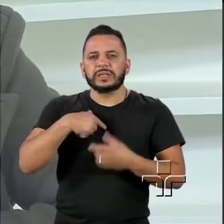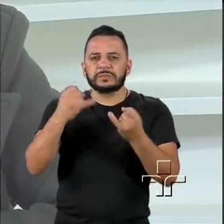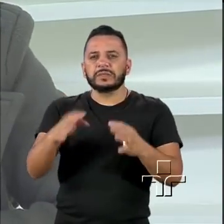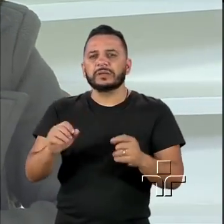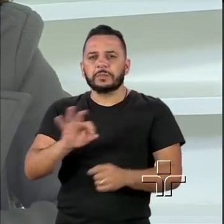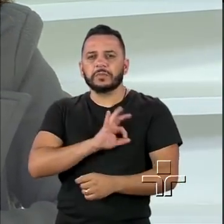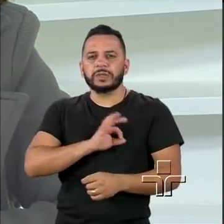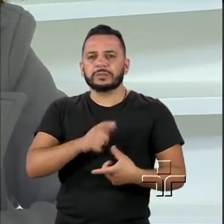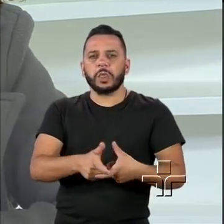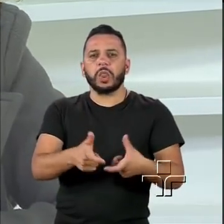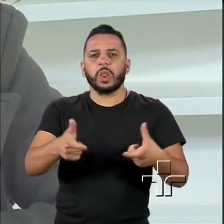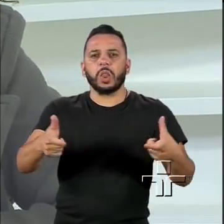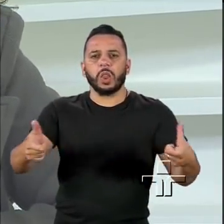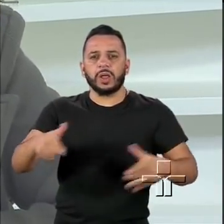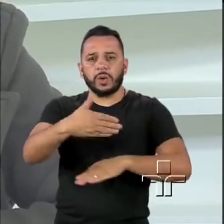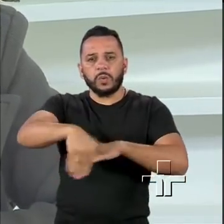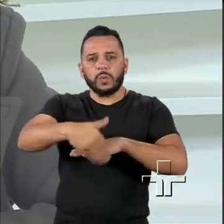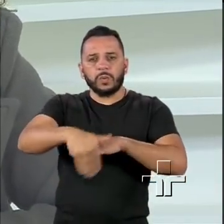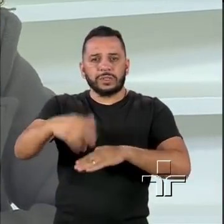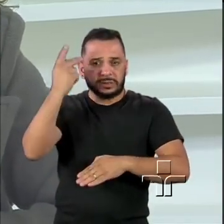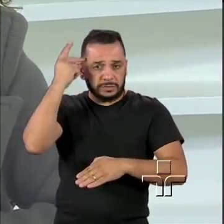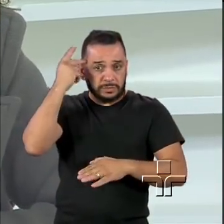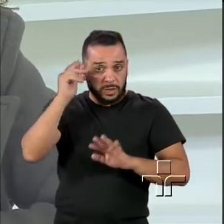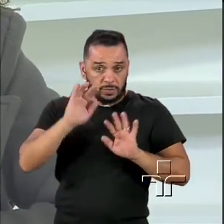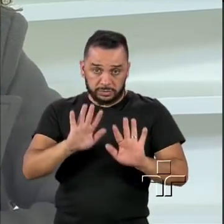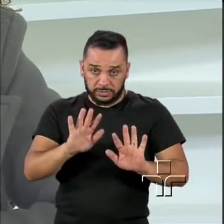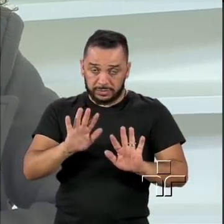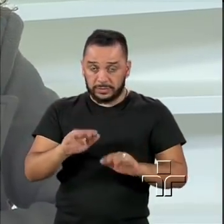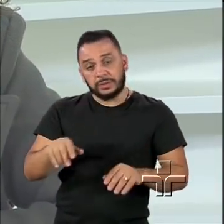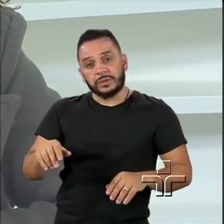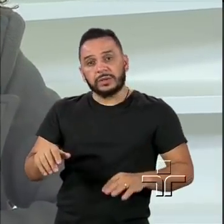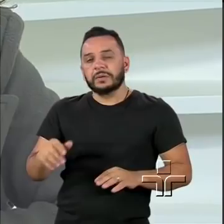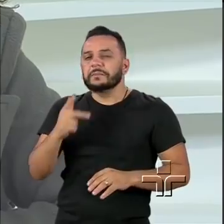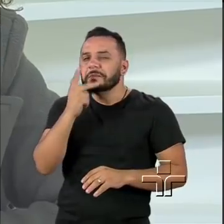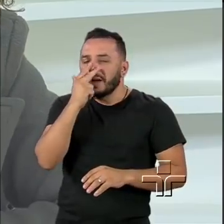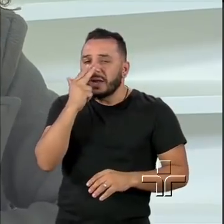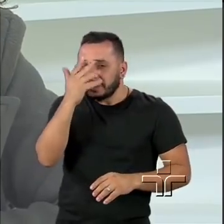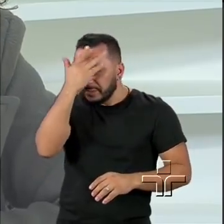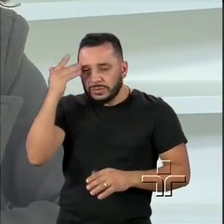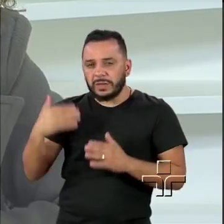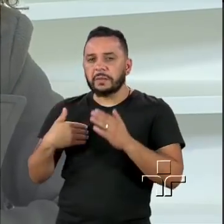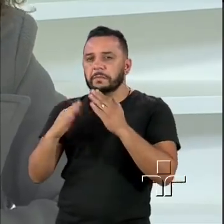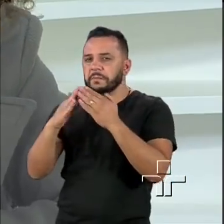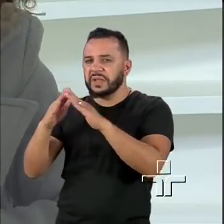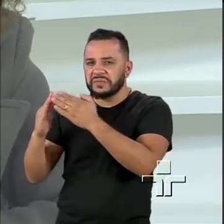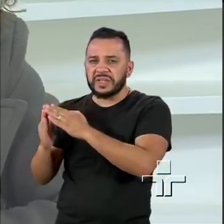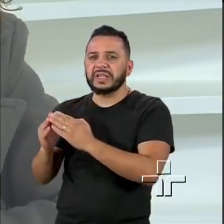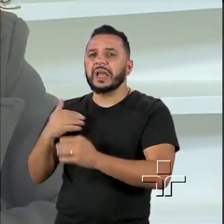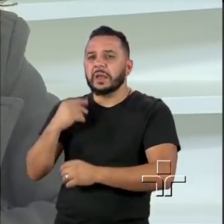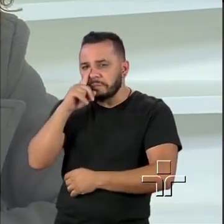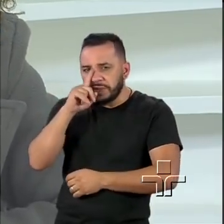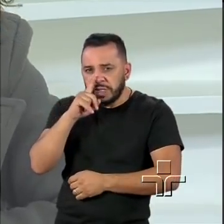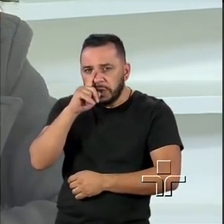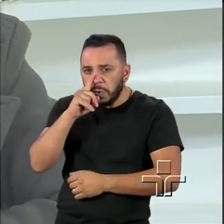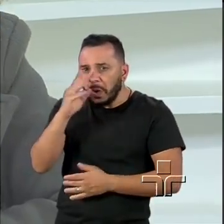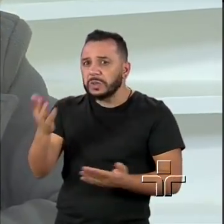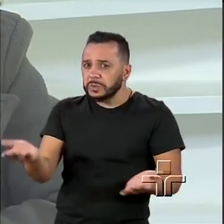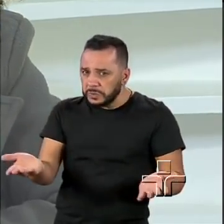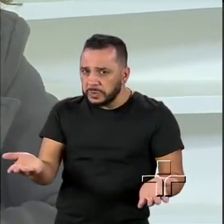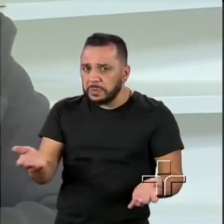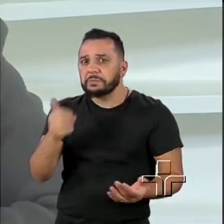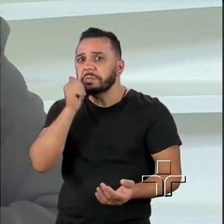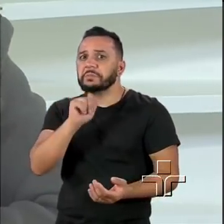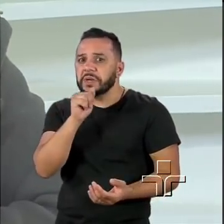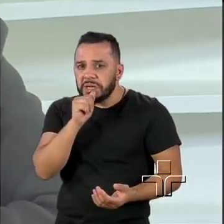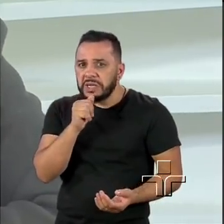Paulo. O que, para a população da periferia, chega a soar como um risco, como o senhor mesmo falou, particularmente para as mães